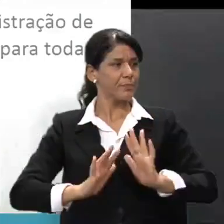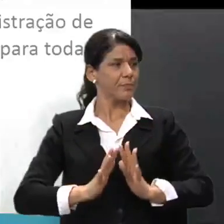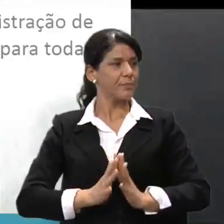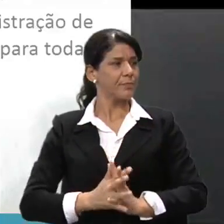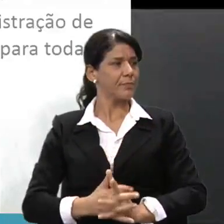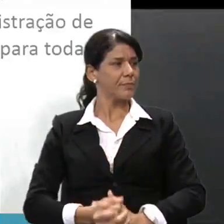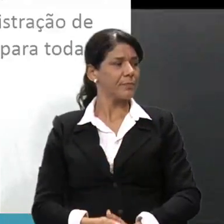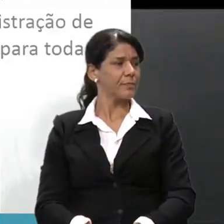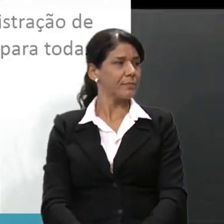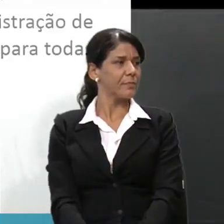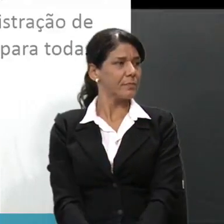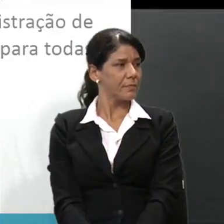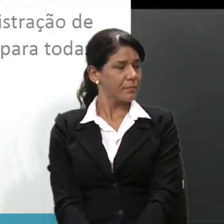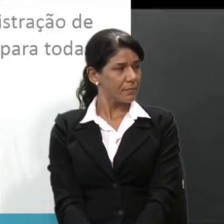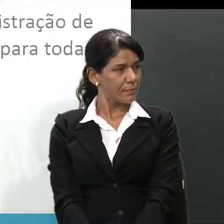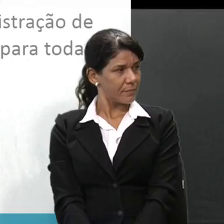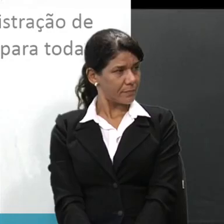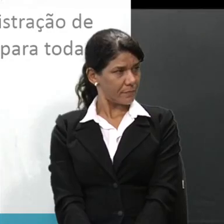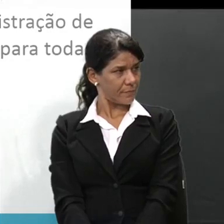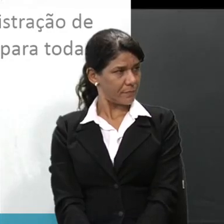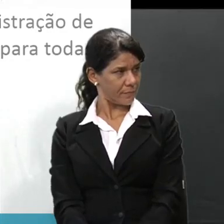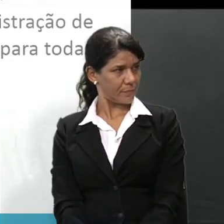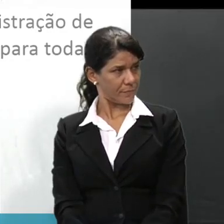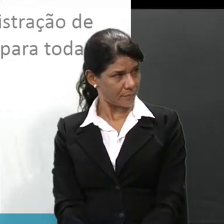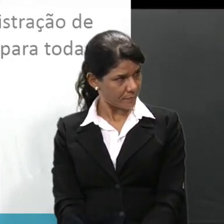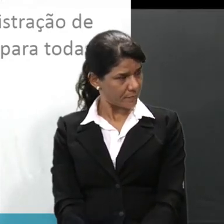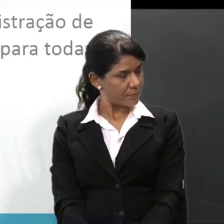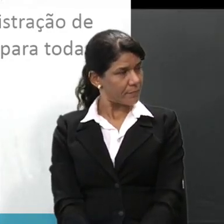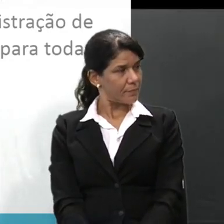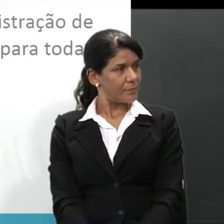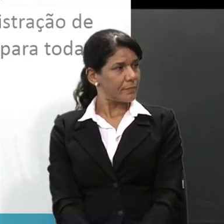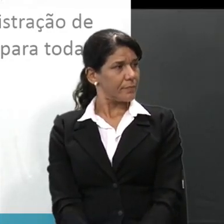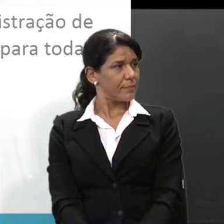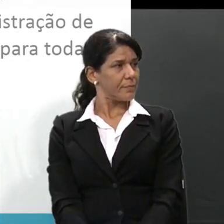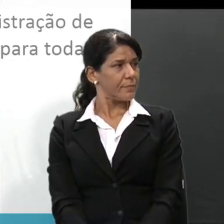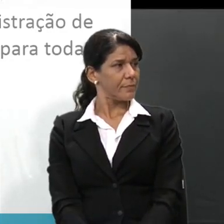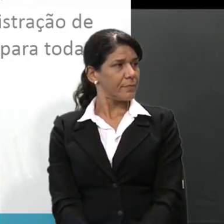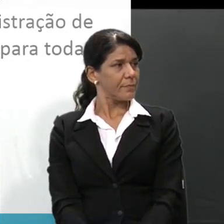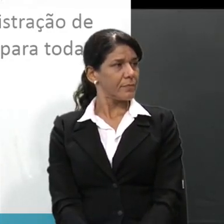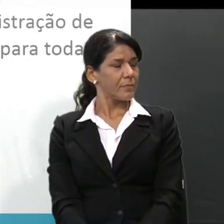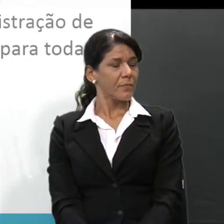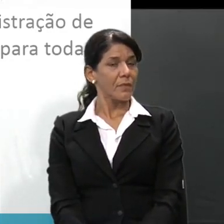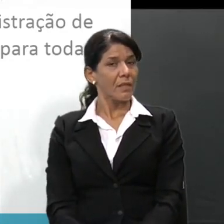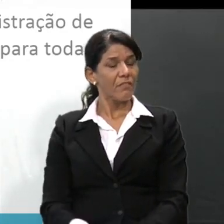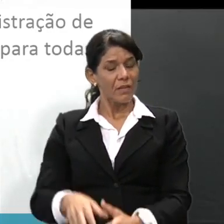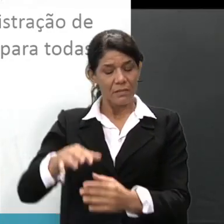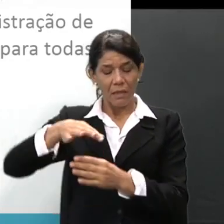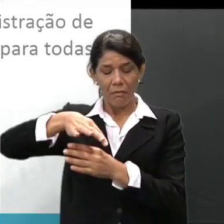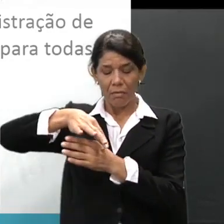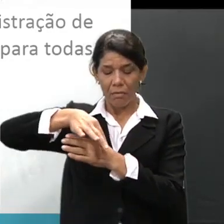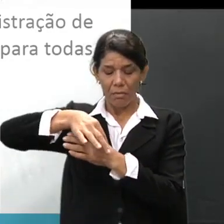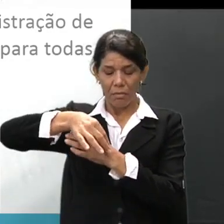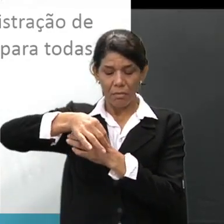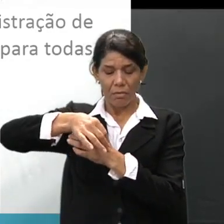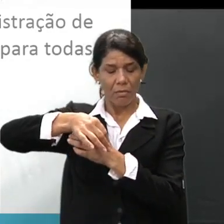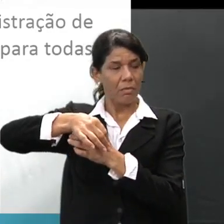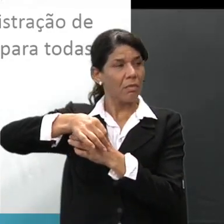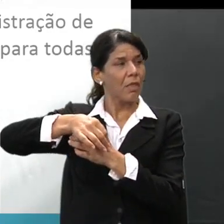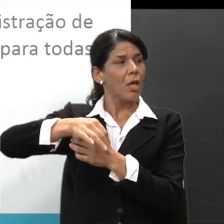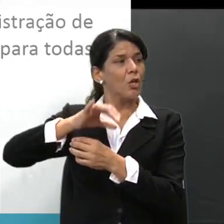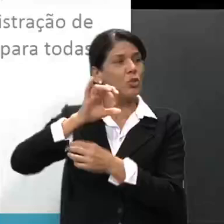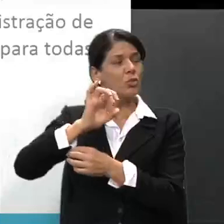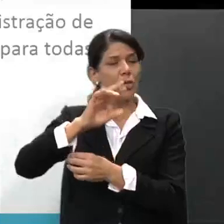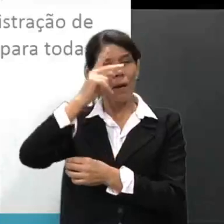levadas em consideração. Por exemplo, a realização da prega só é indicada em pacientes que apresentam pouca